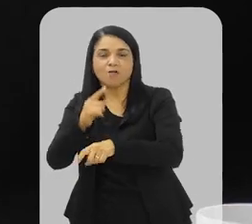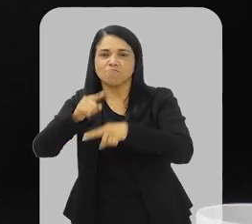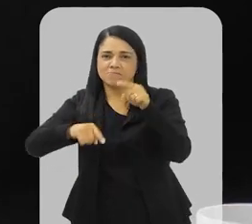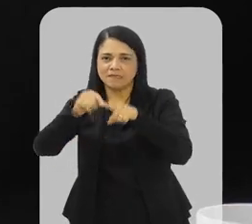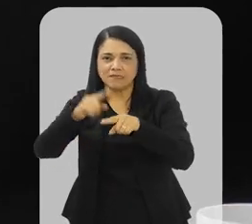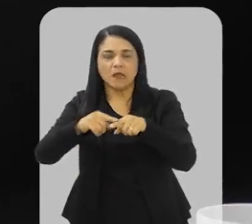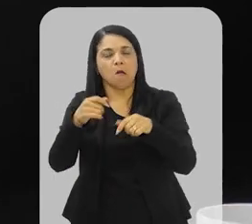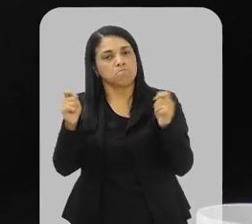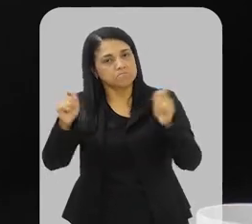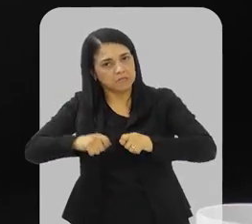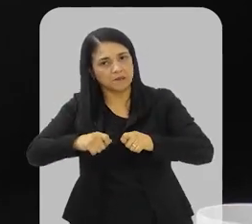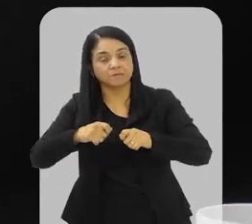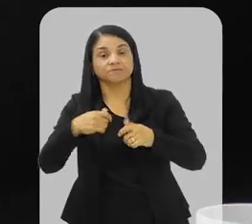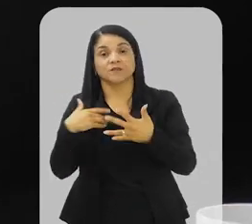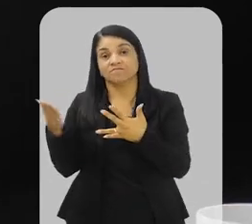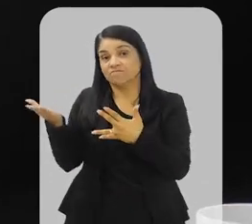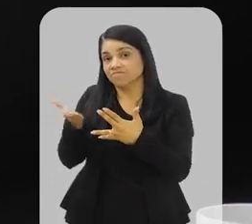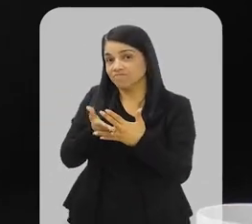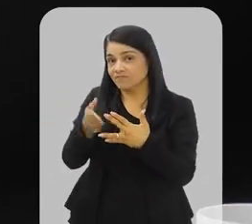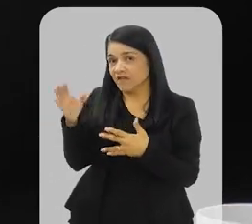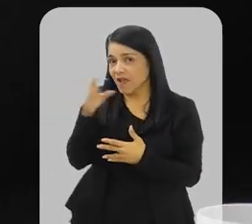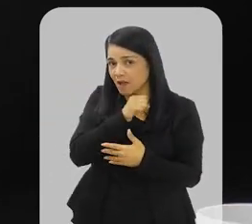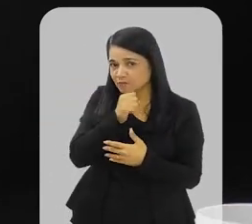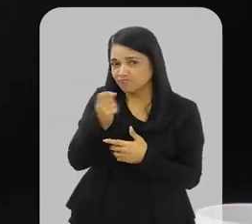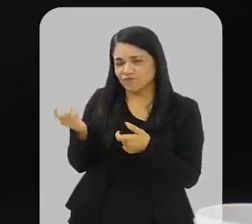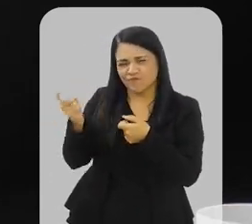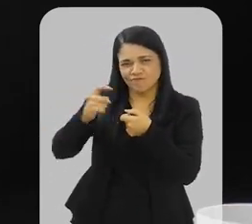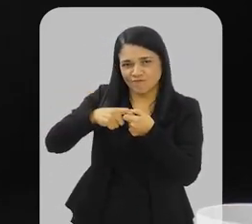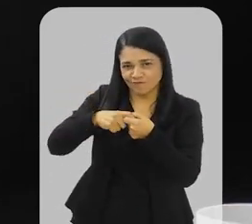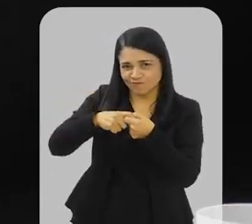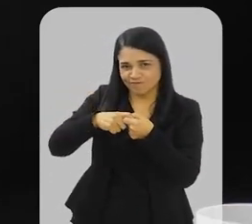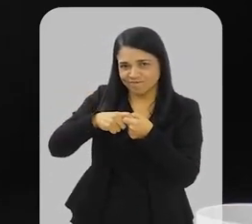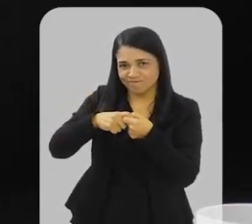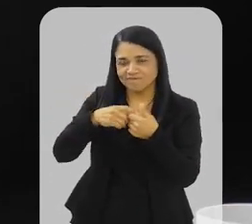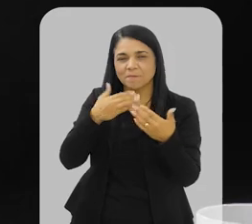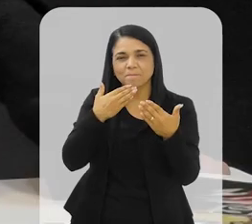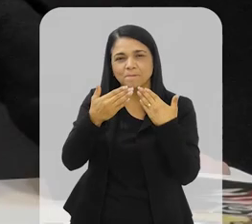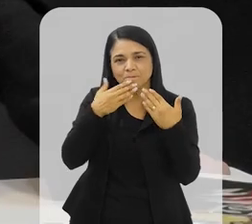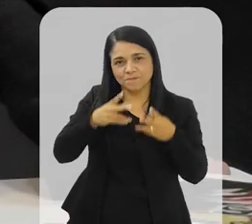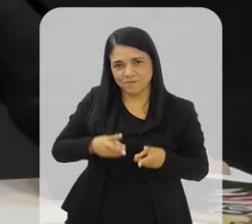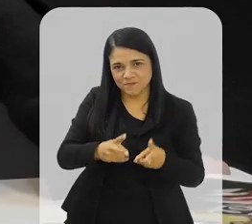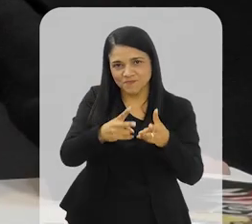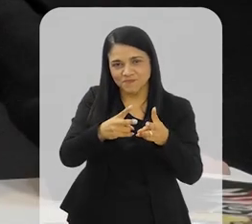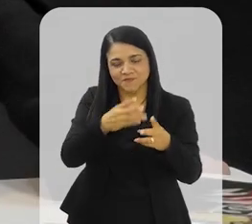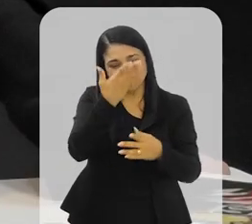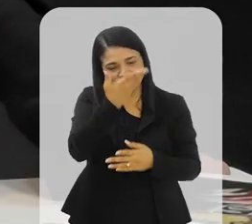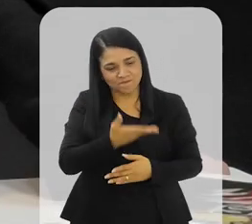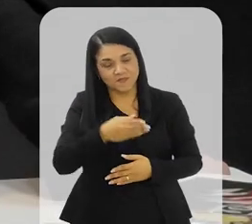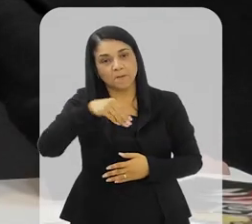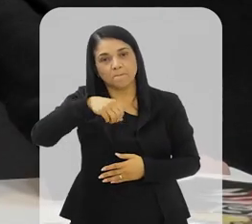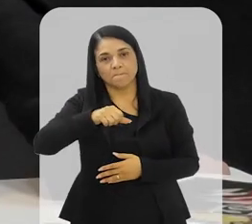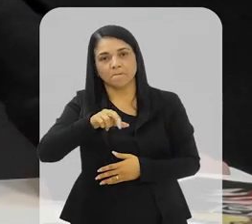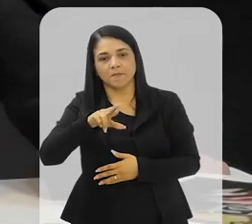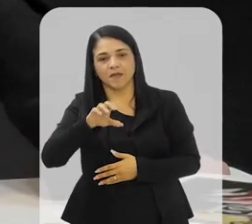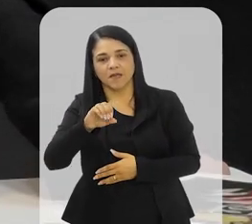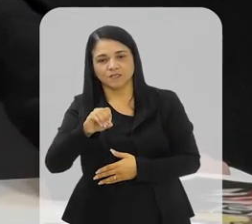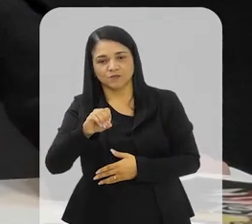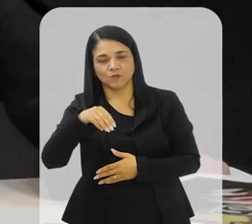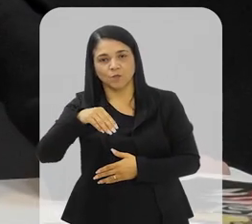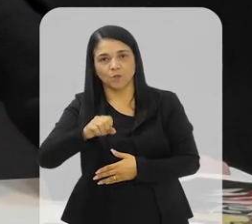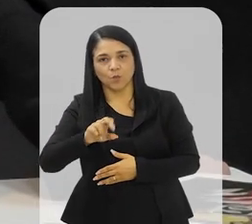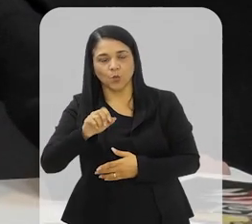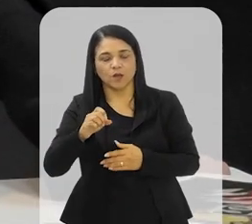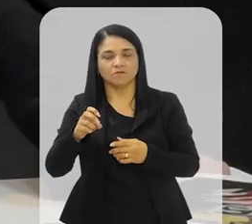escola te dá de ensaiar com todos os materiais juntos Maravilha Márcio Eh vamos para um rápido intervalo e eu